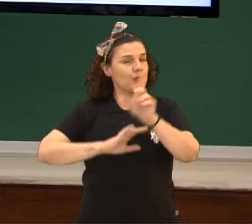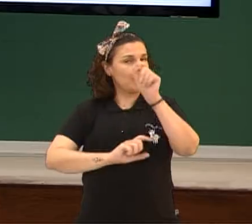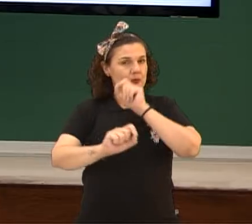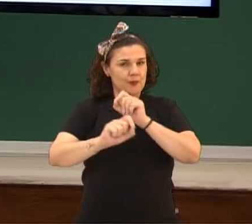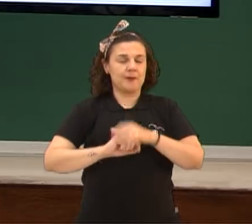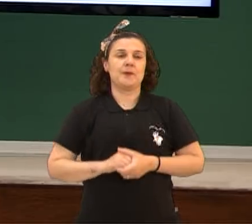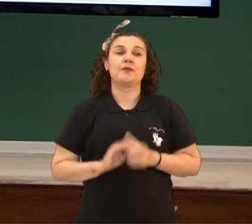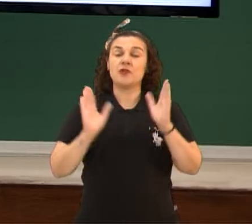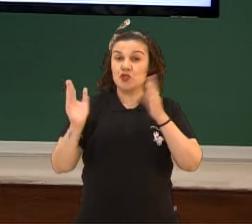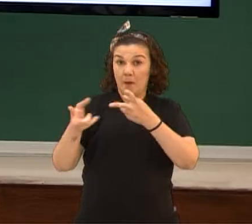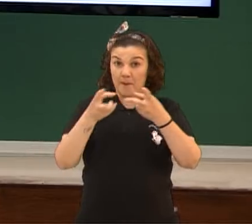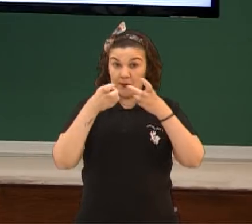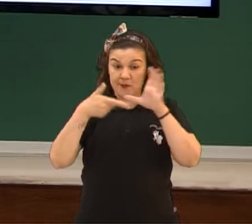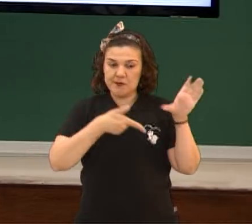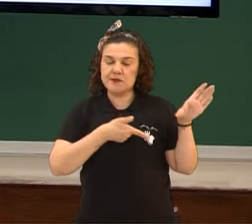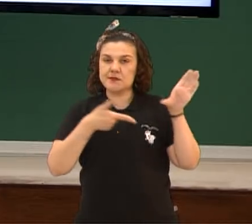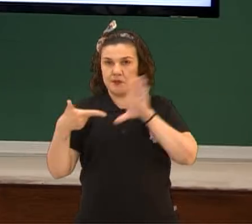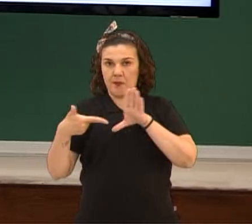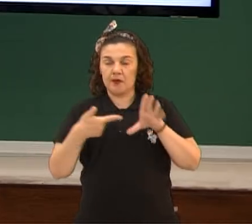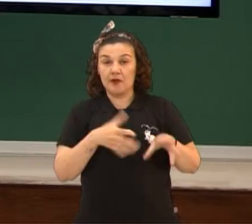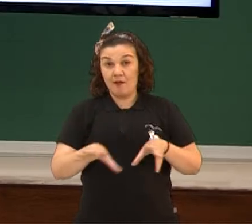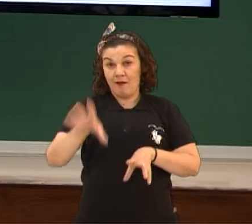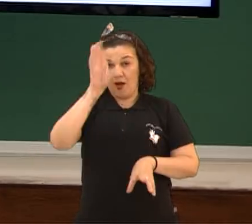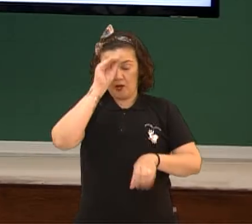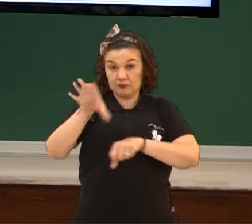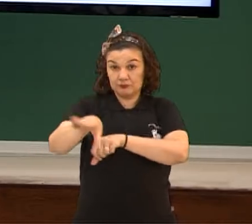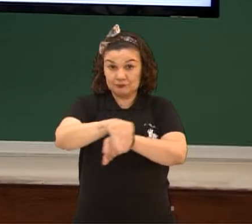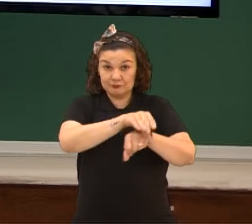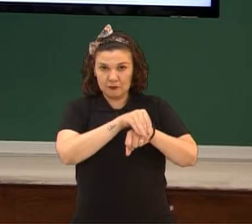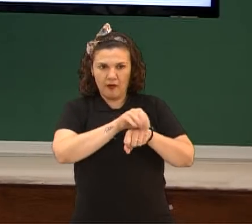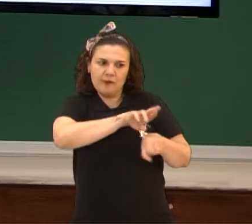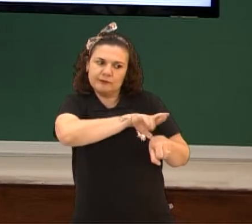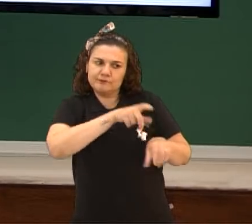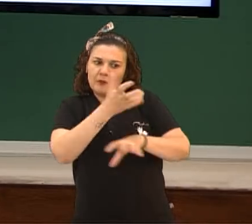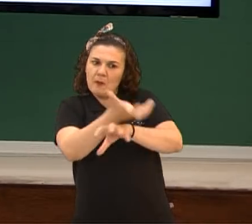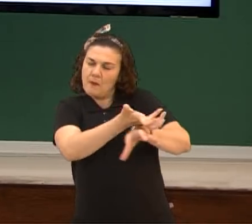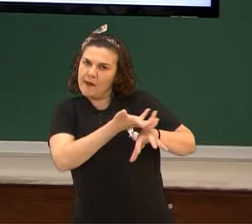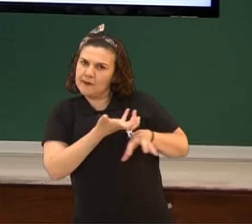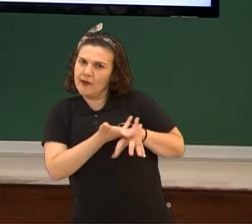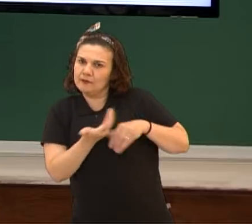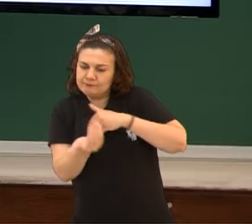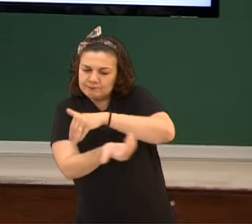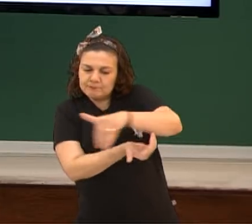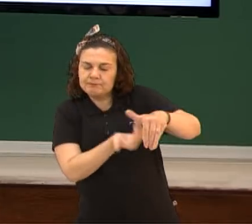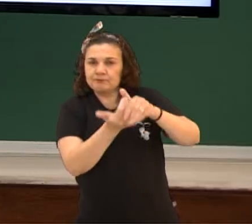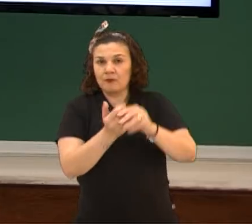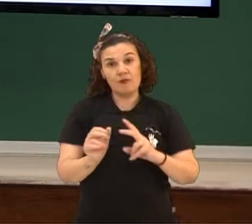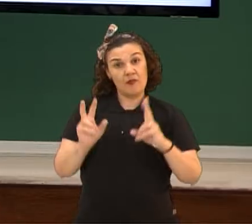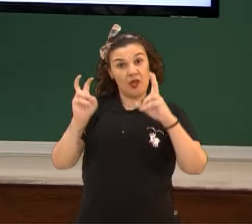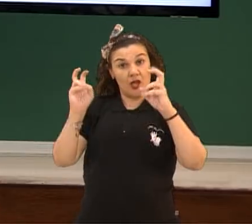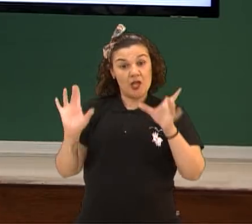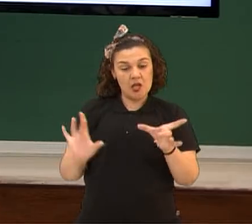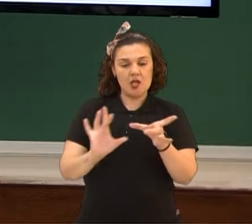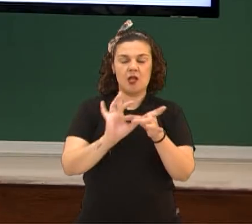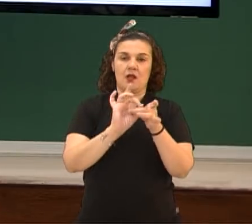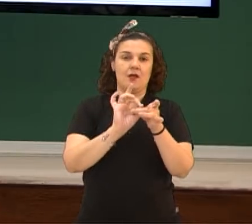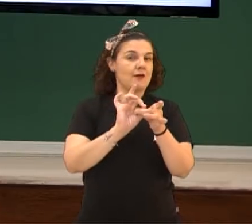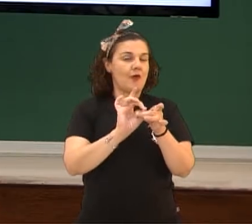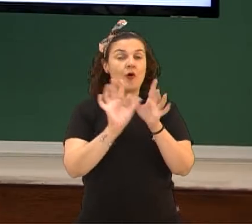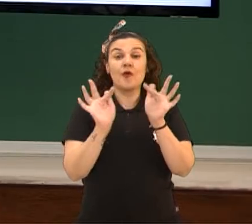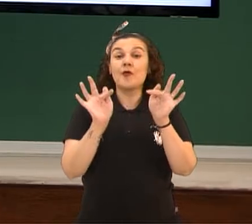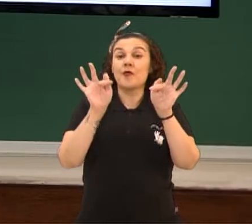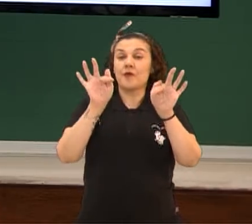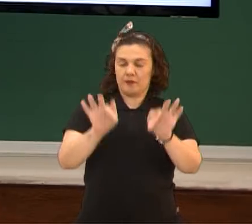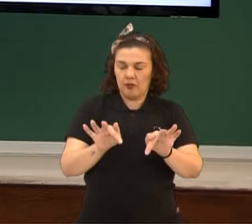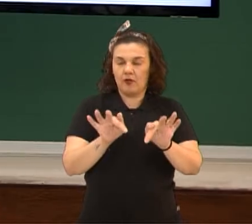já perceberam, né, na Semana do Conhecimento, são várias disciplinas que estão trabalhando o mesmo assunto. São assuntos afins para, no final,